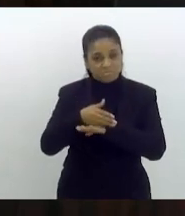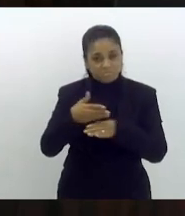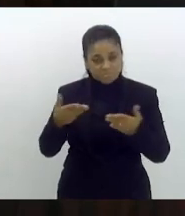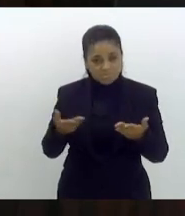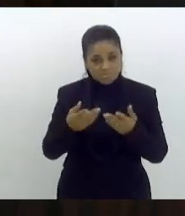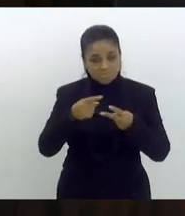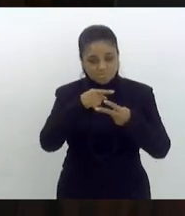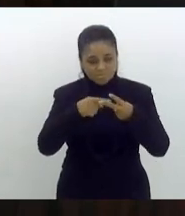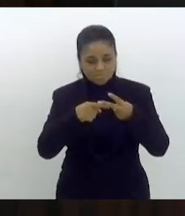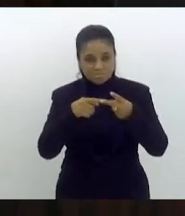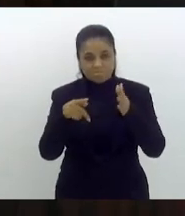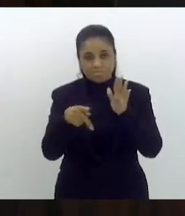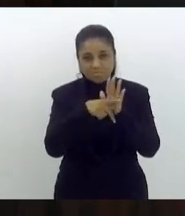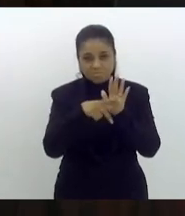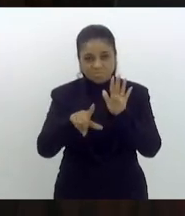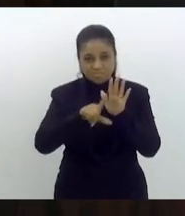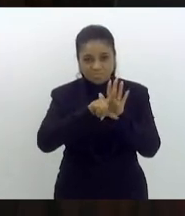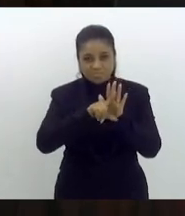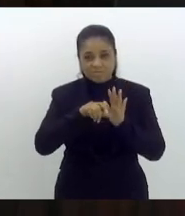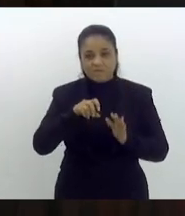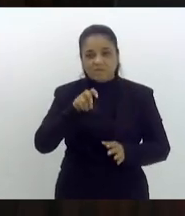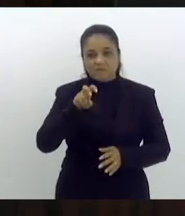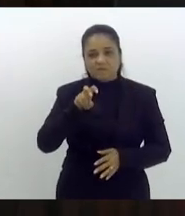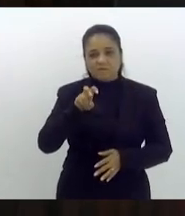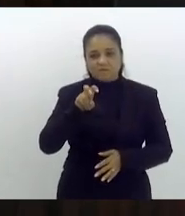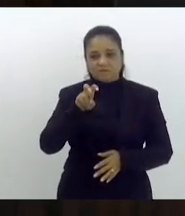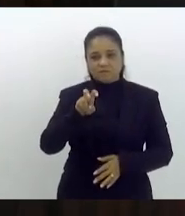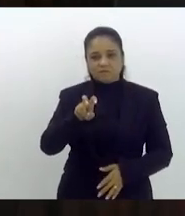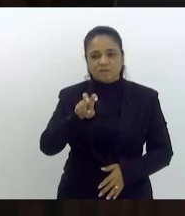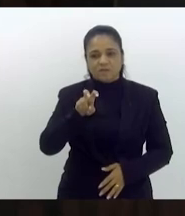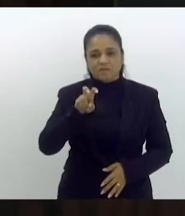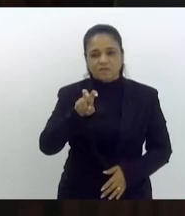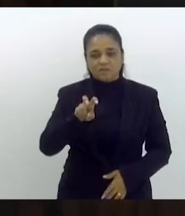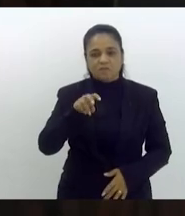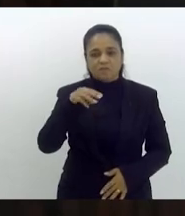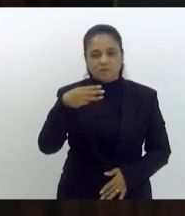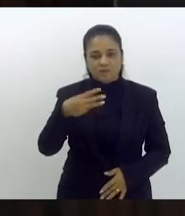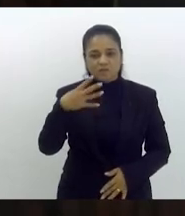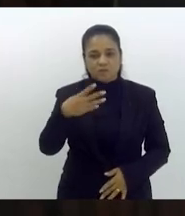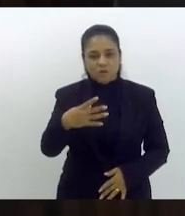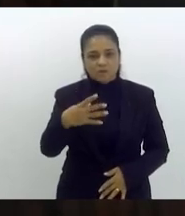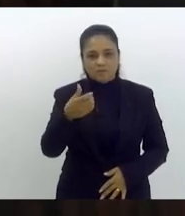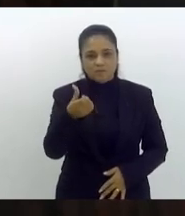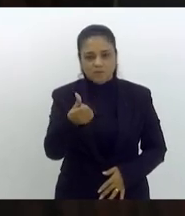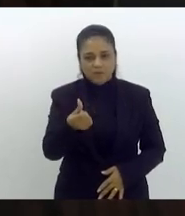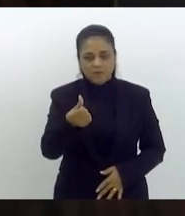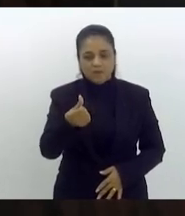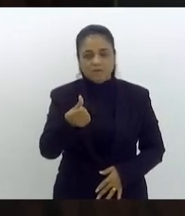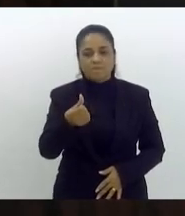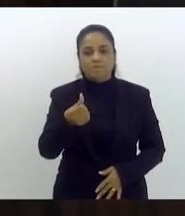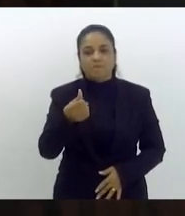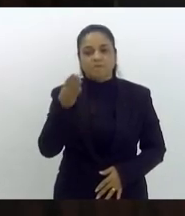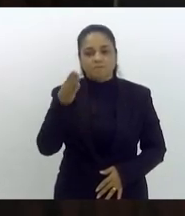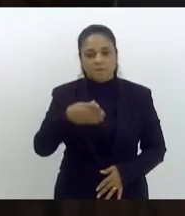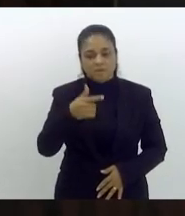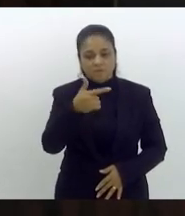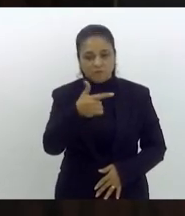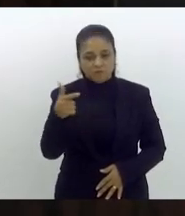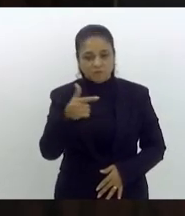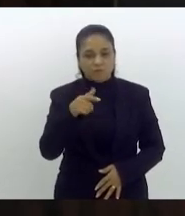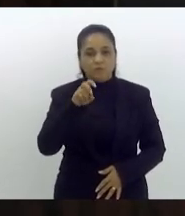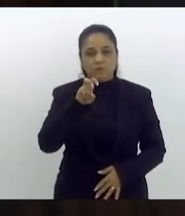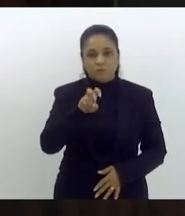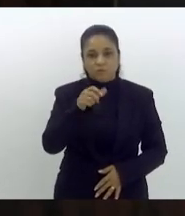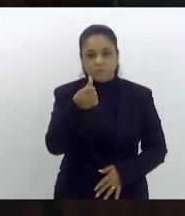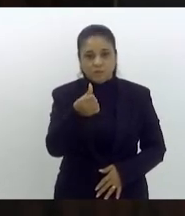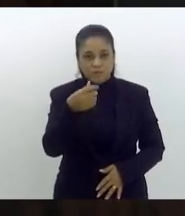dois projetos 15346563 que não foi possível ser cantado aqui em